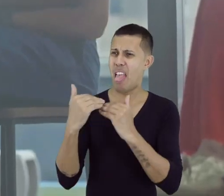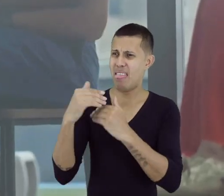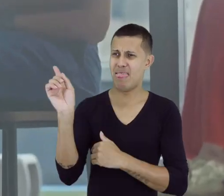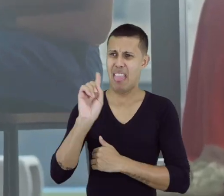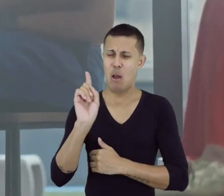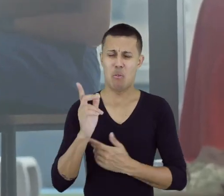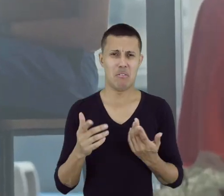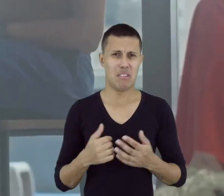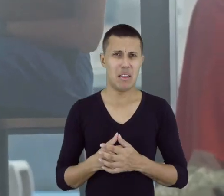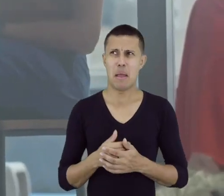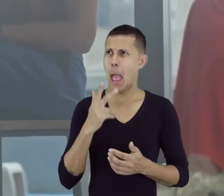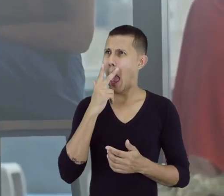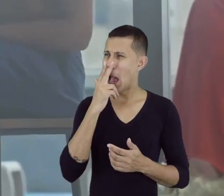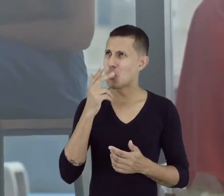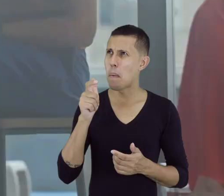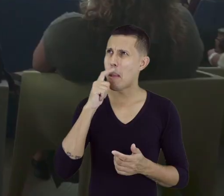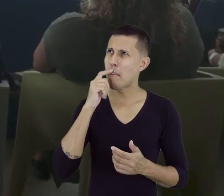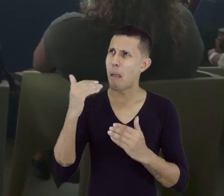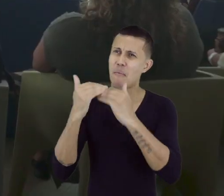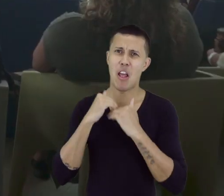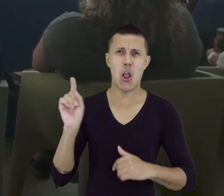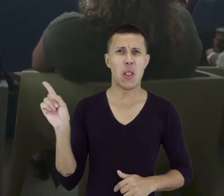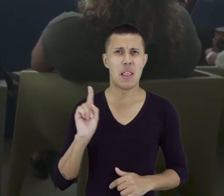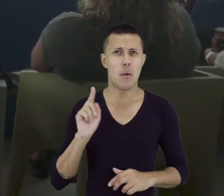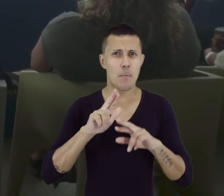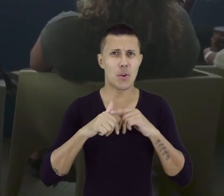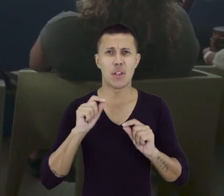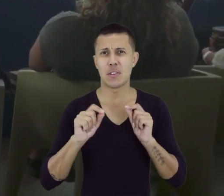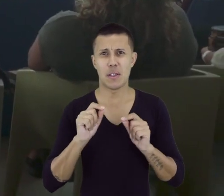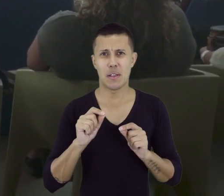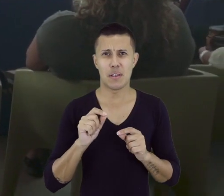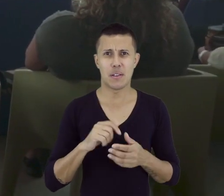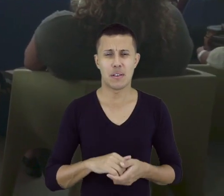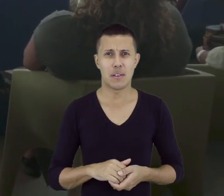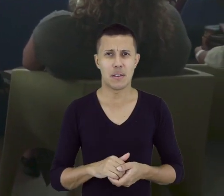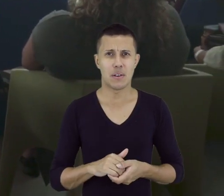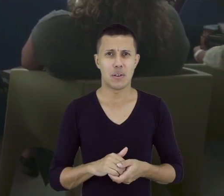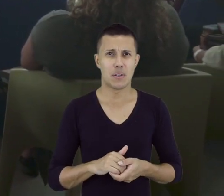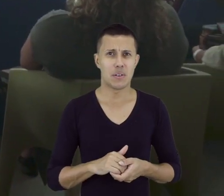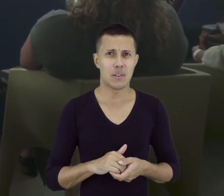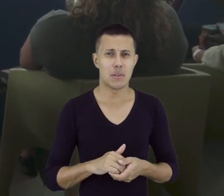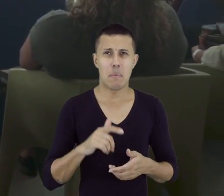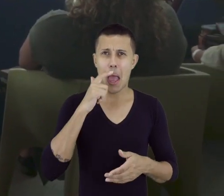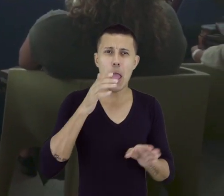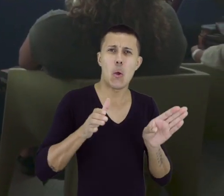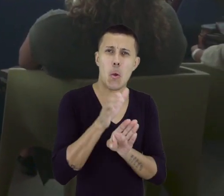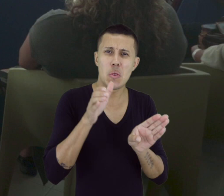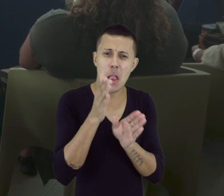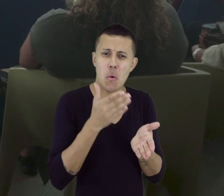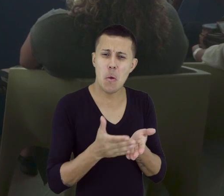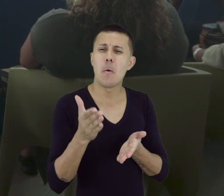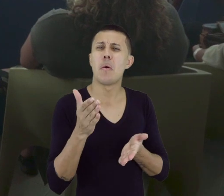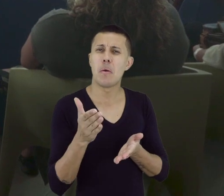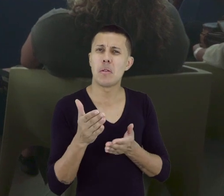né? Acho que o primeiro não que eu ouvi foi do meu pai. E eu acho que pelo fato do meu pai ter se recusado a dar esses primeiros conselhos, ou